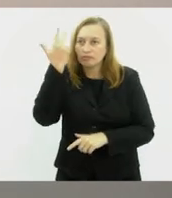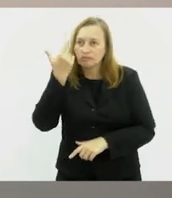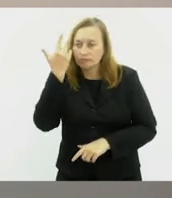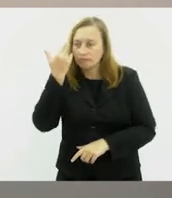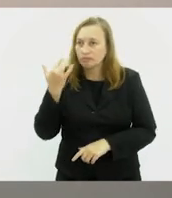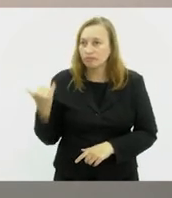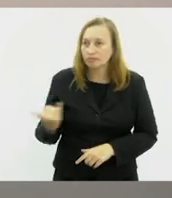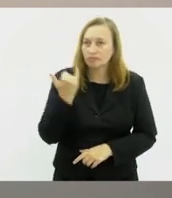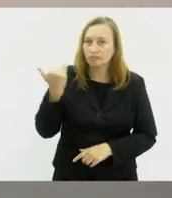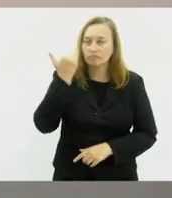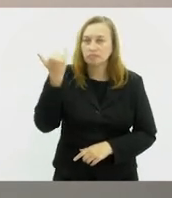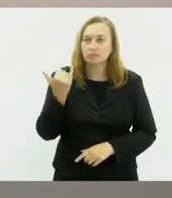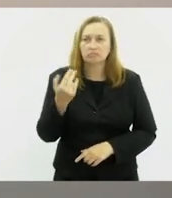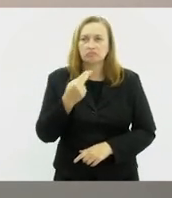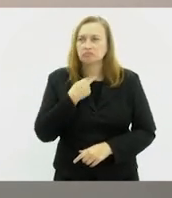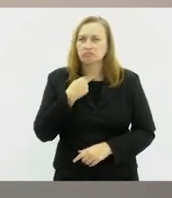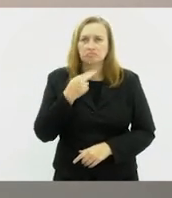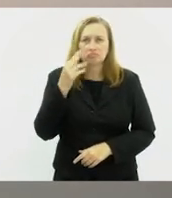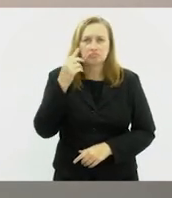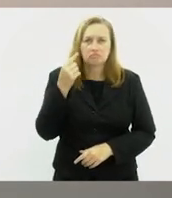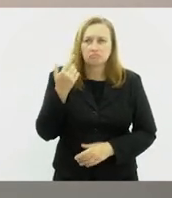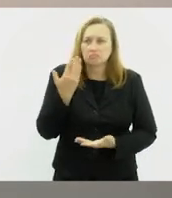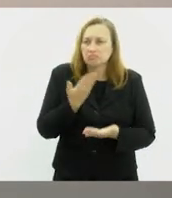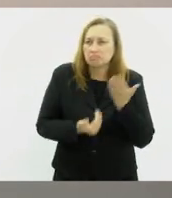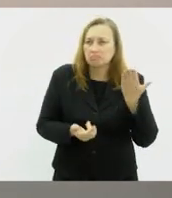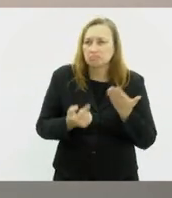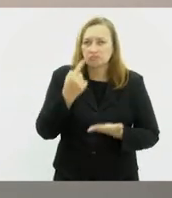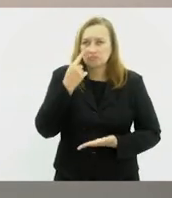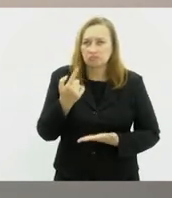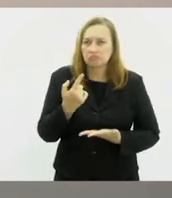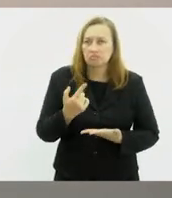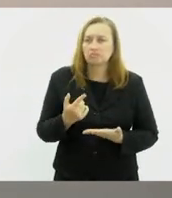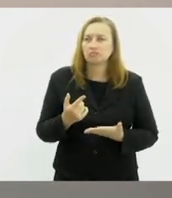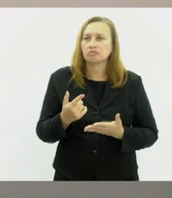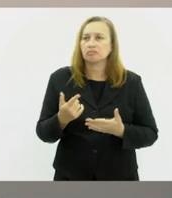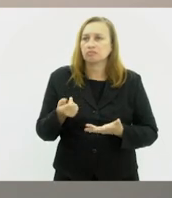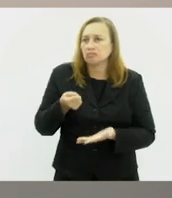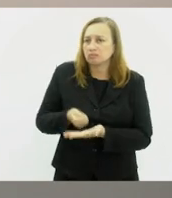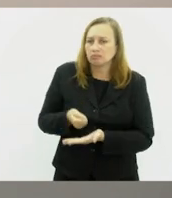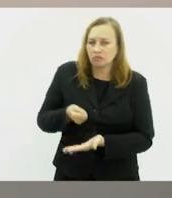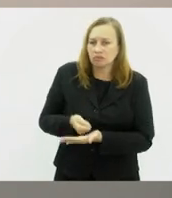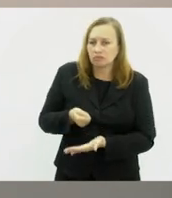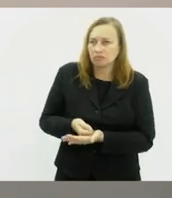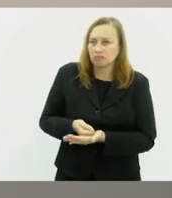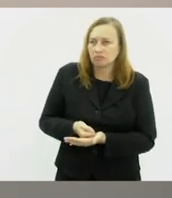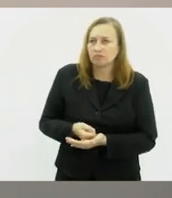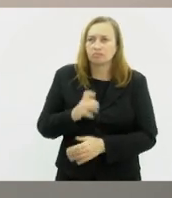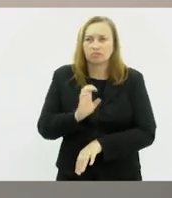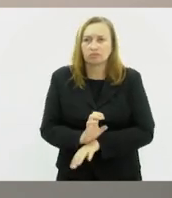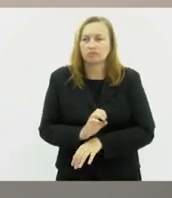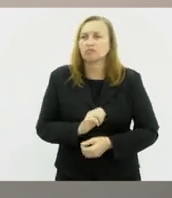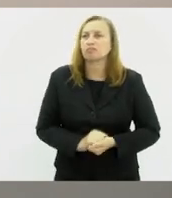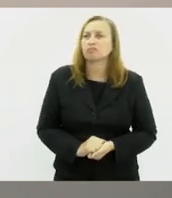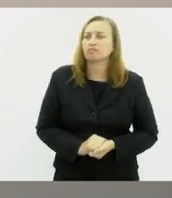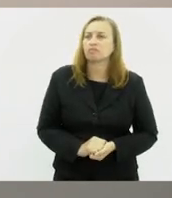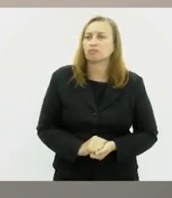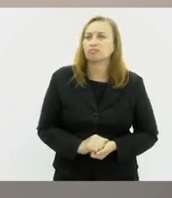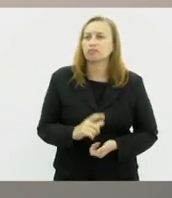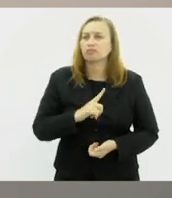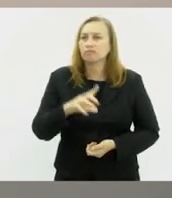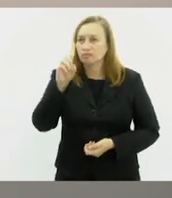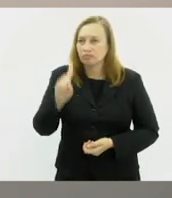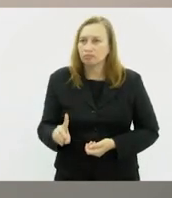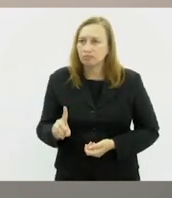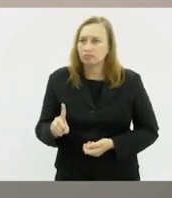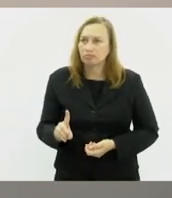importantíssimo Mas a gente não pode perder de vista que esse é um dever do Estado então o Estado ele precisa garantir políticas de renda